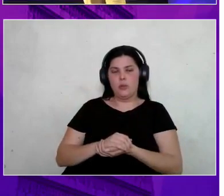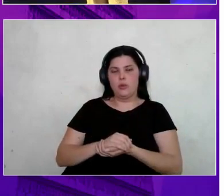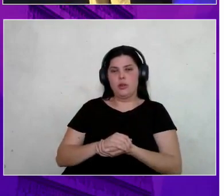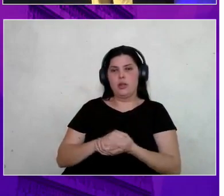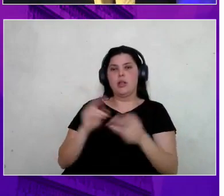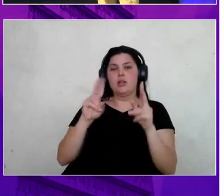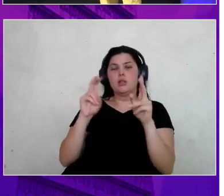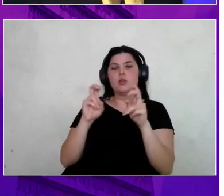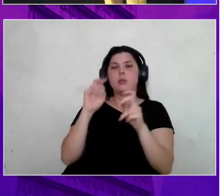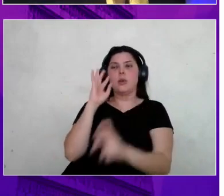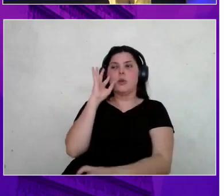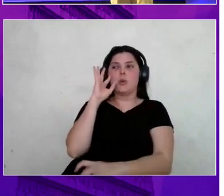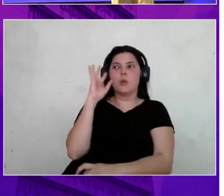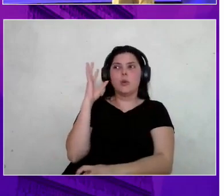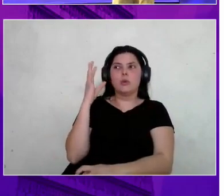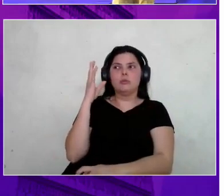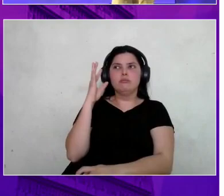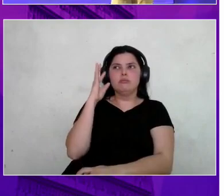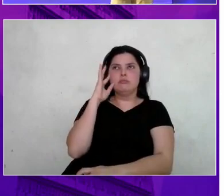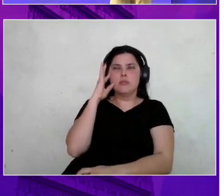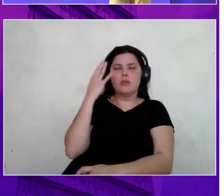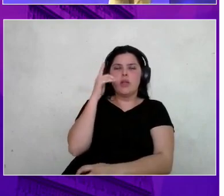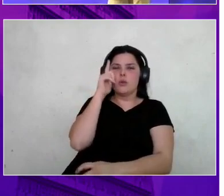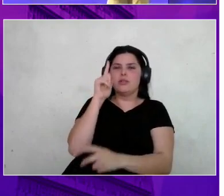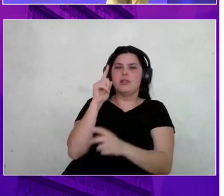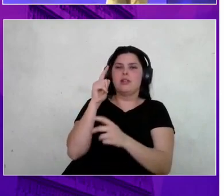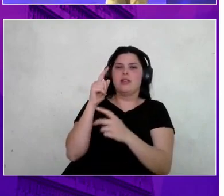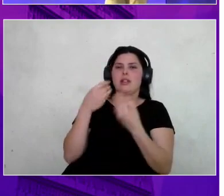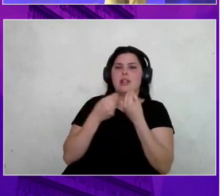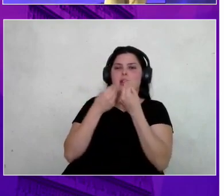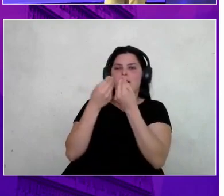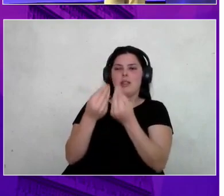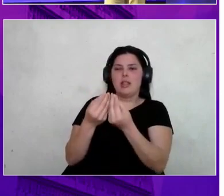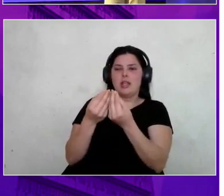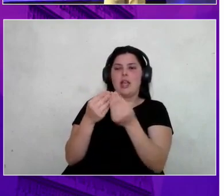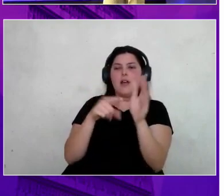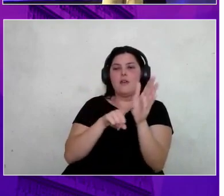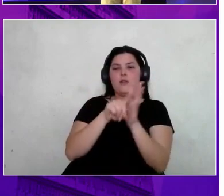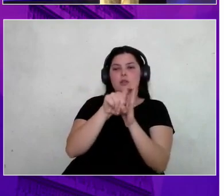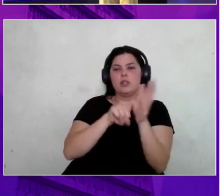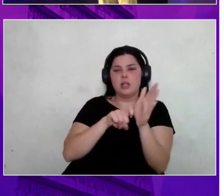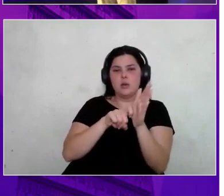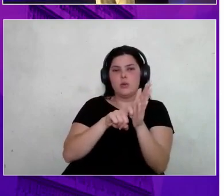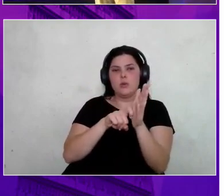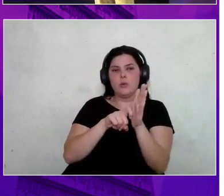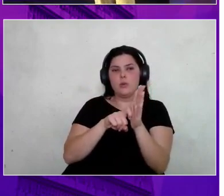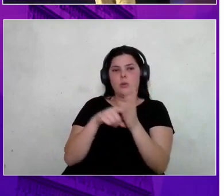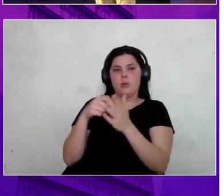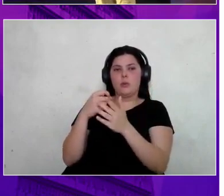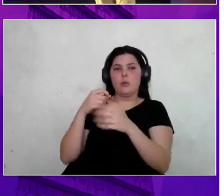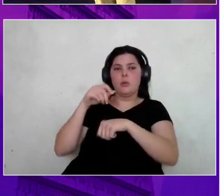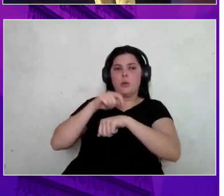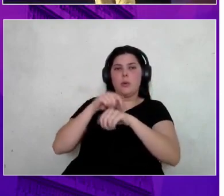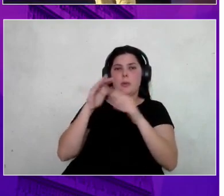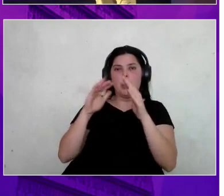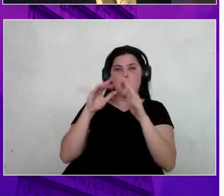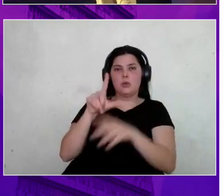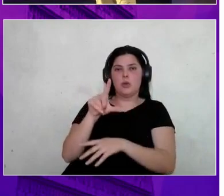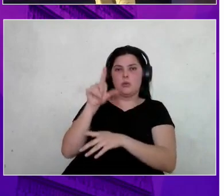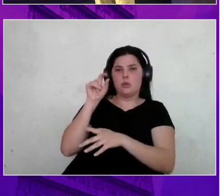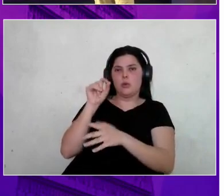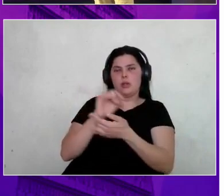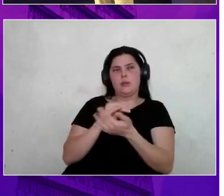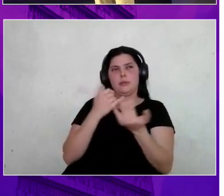conseguir entregar a aplicação, a funcionalidade no tempo que a gente definiu. Ou seja, se a gente definiu